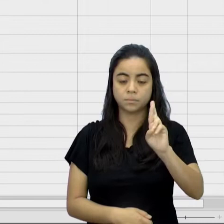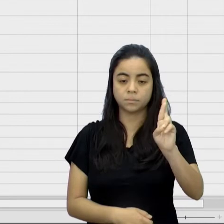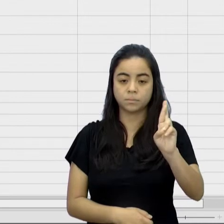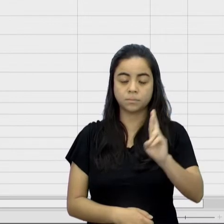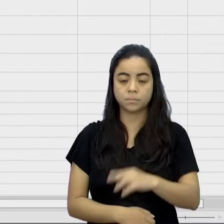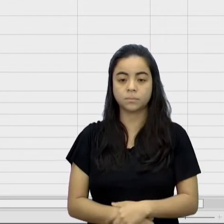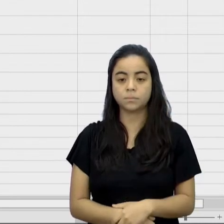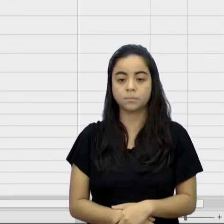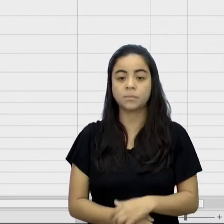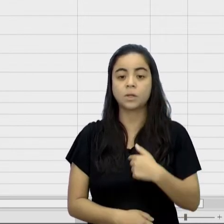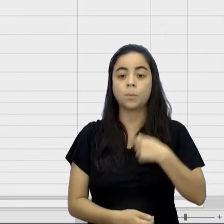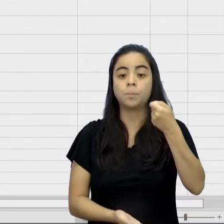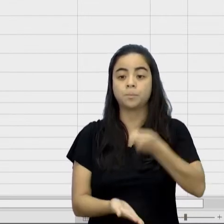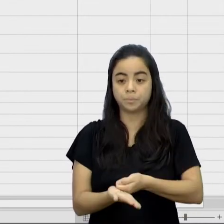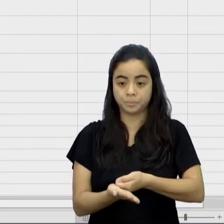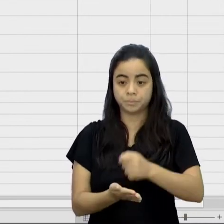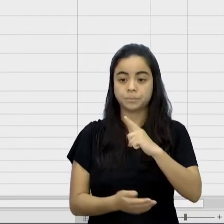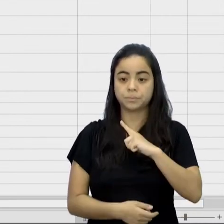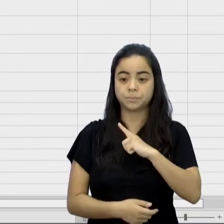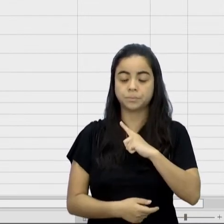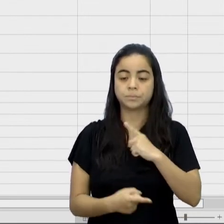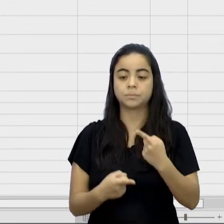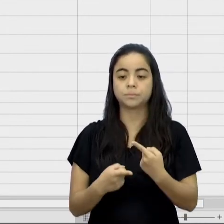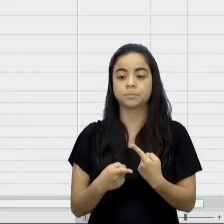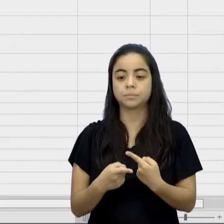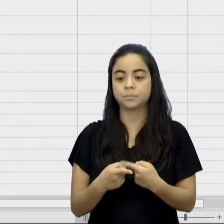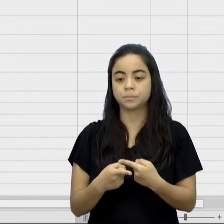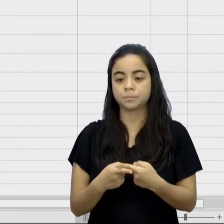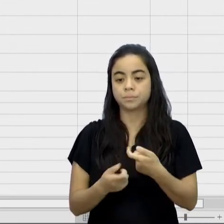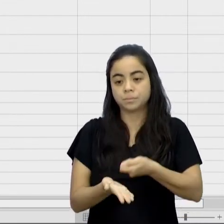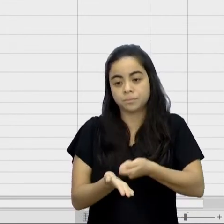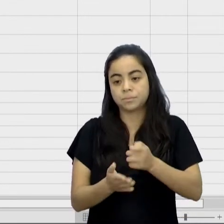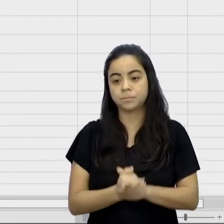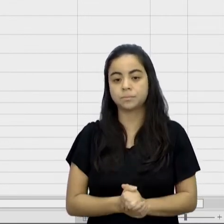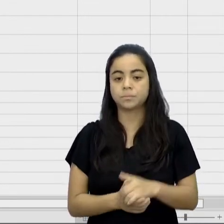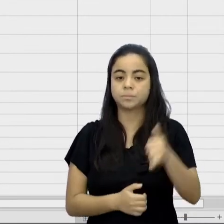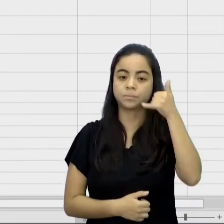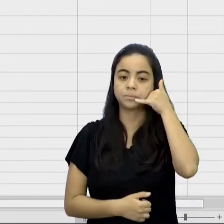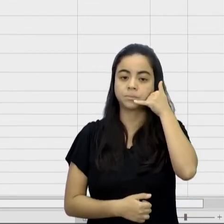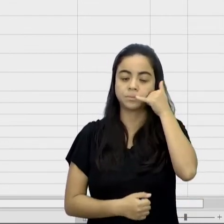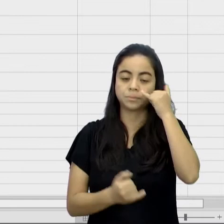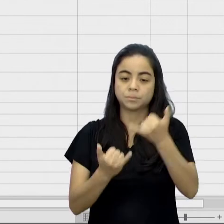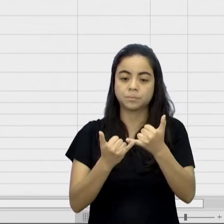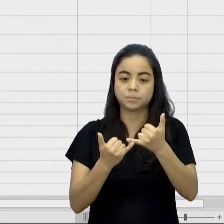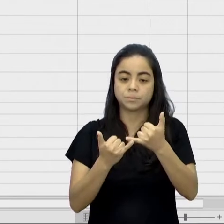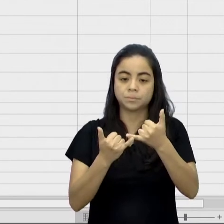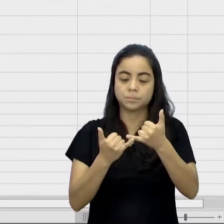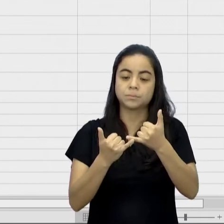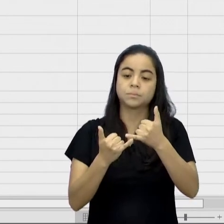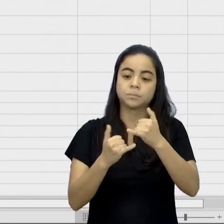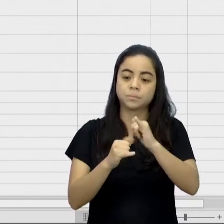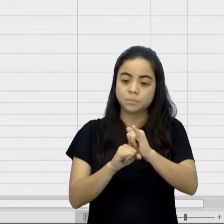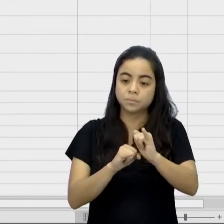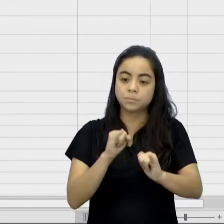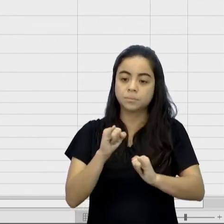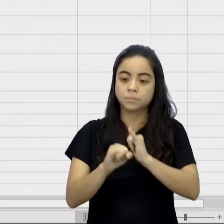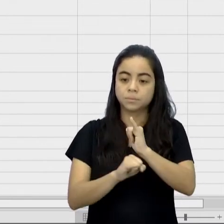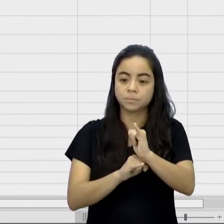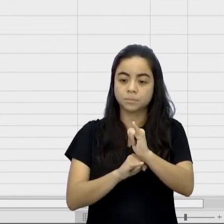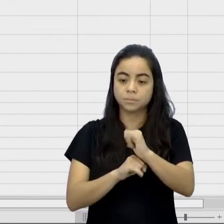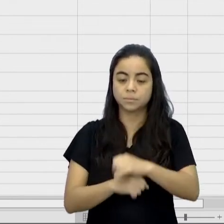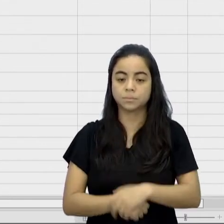103. Que eu sou obrigada a ter, porque já é debitado da minha conta. Aí telefonia, pega celular e internet, uns 200... Com